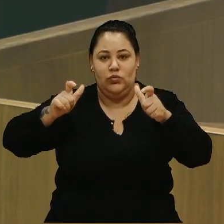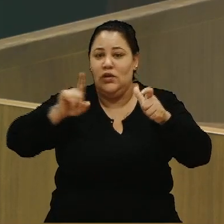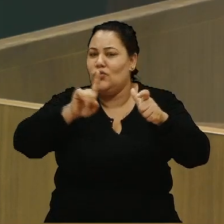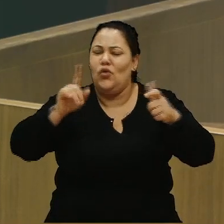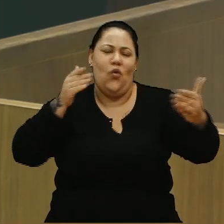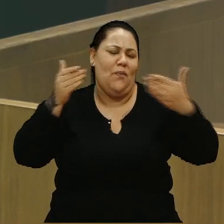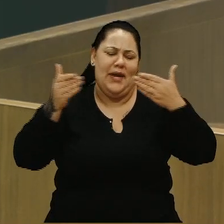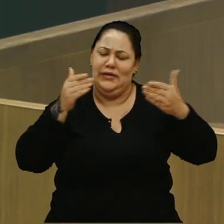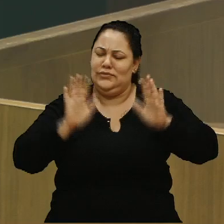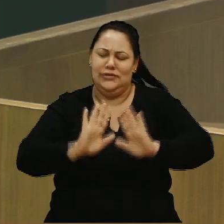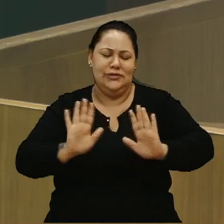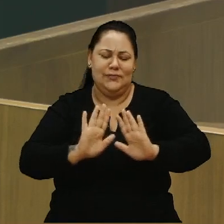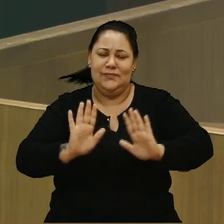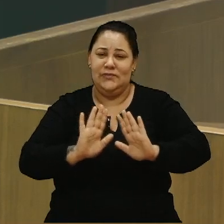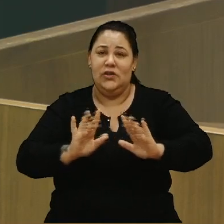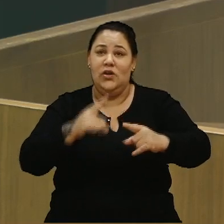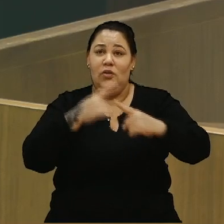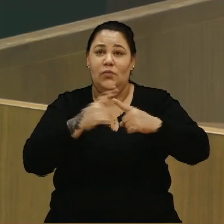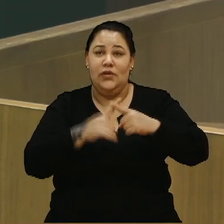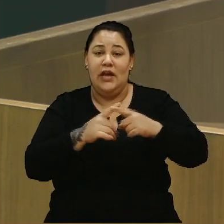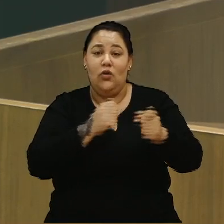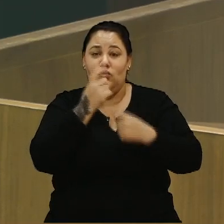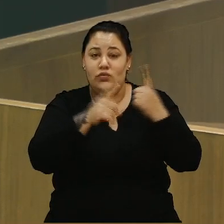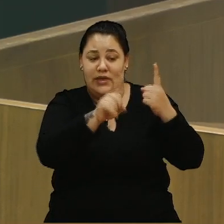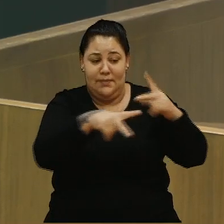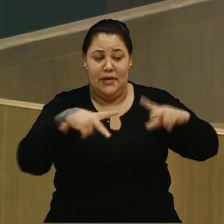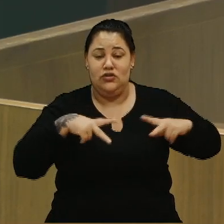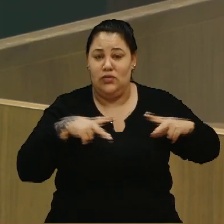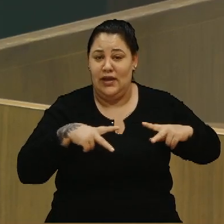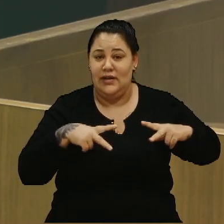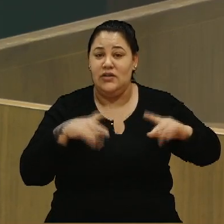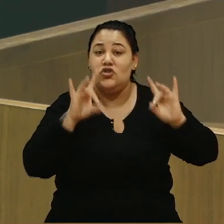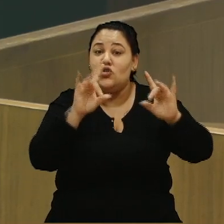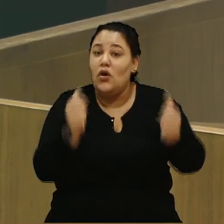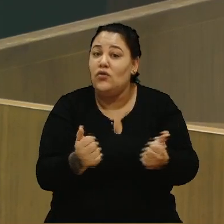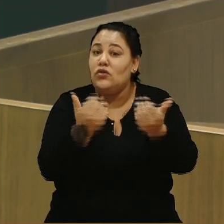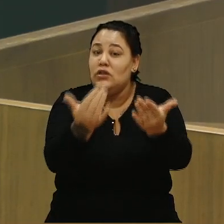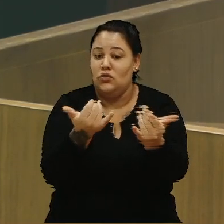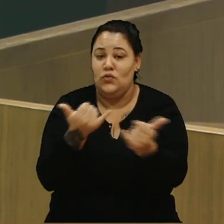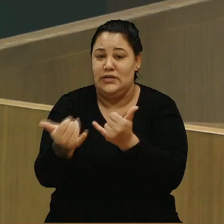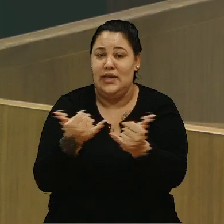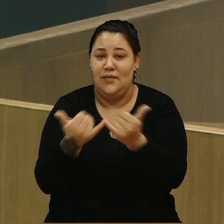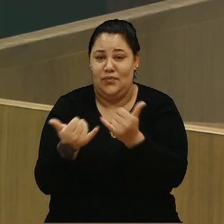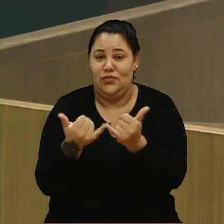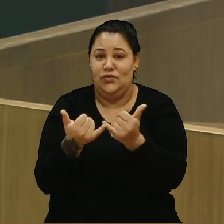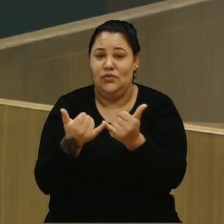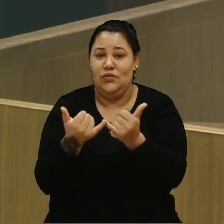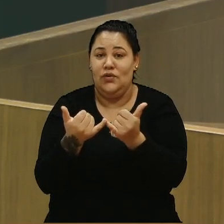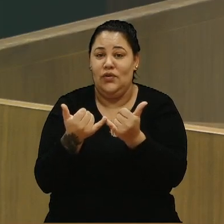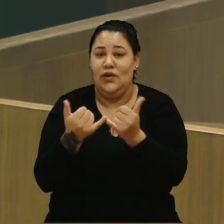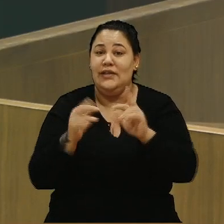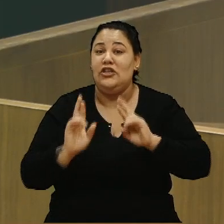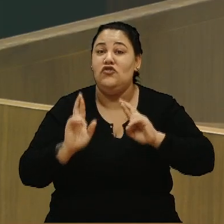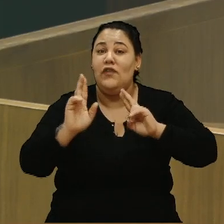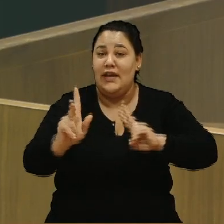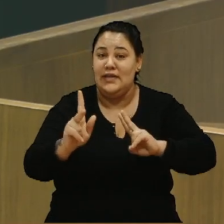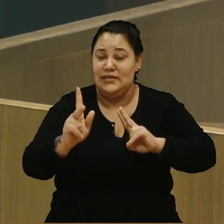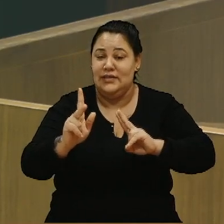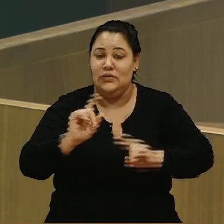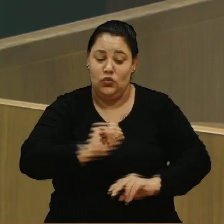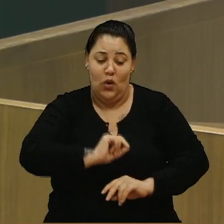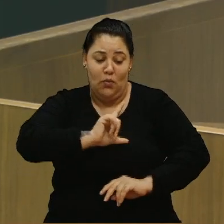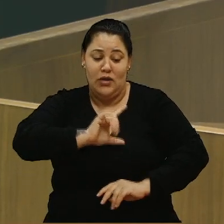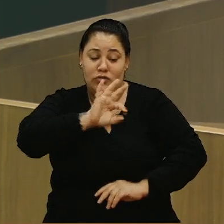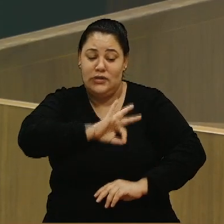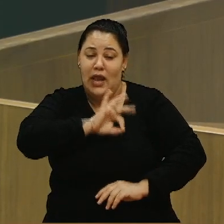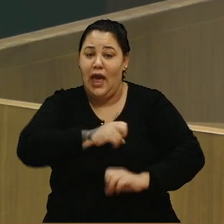fonte pagadora desses é da iniciativa privada, apenas dando um exemplo do que foi concedido de aumento de salário por aí, é que